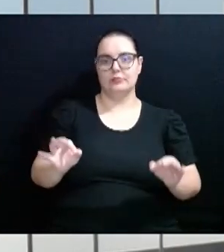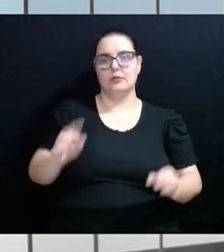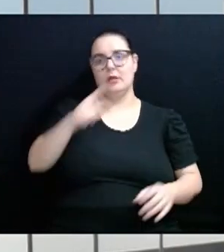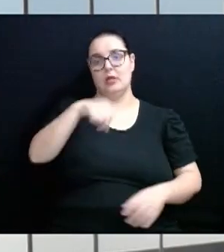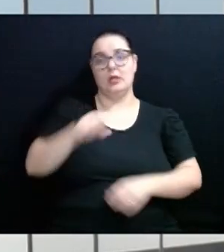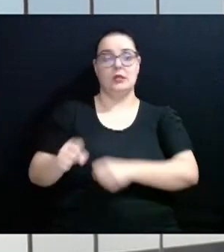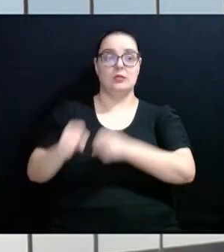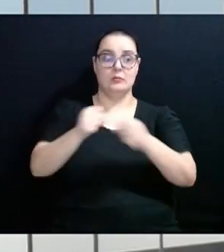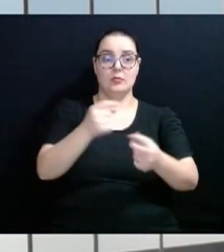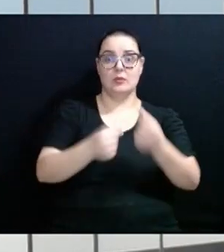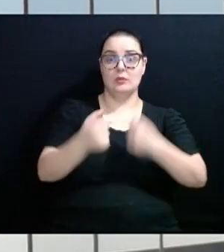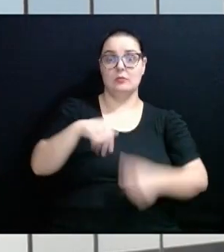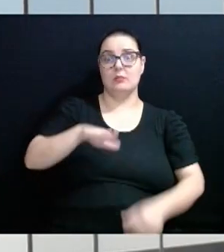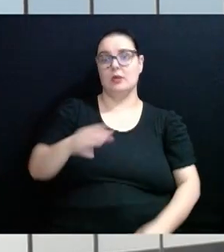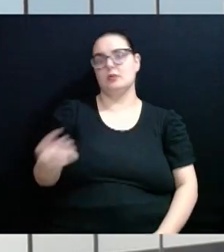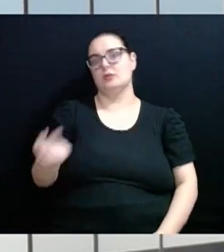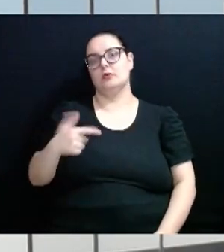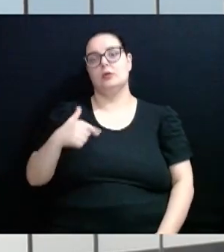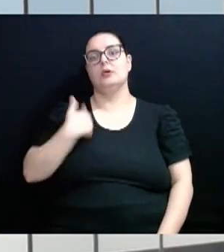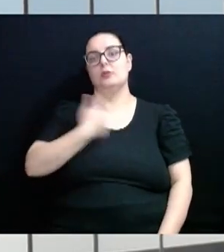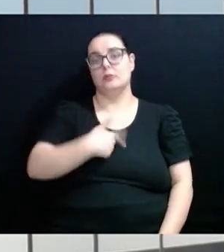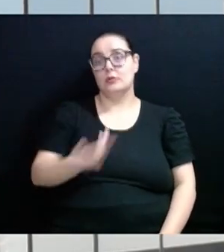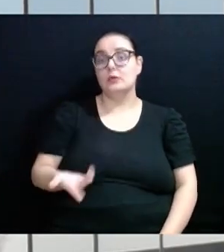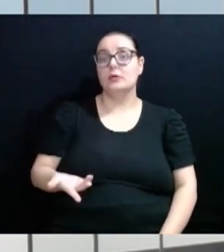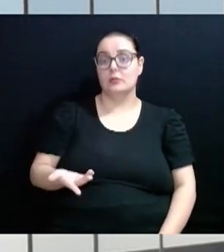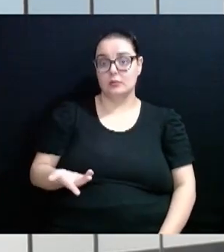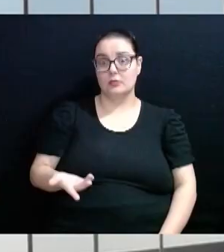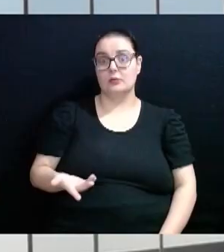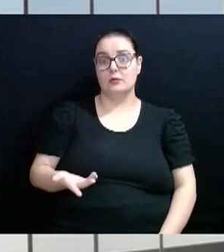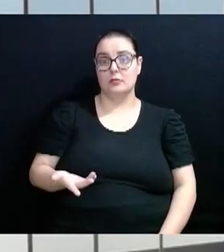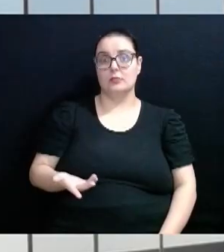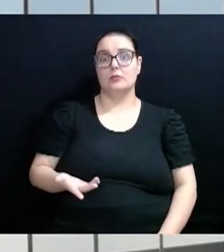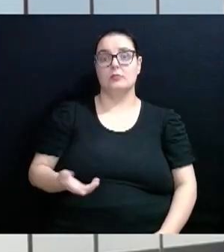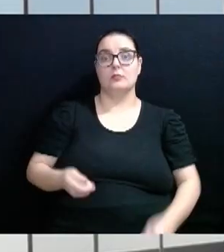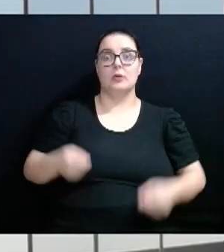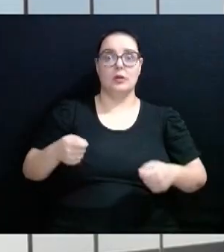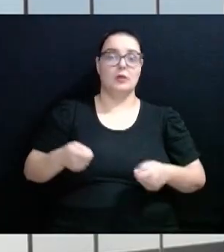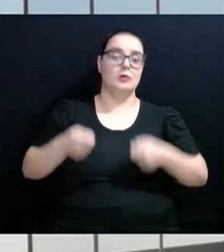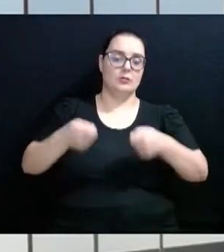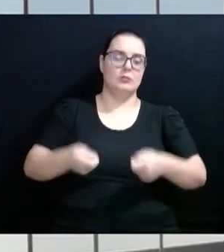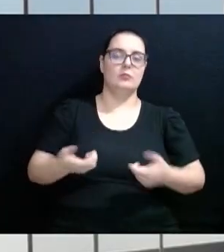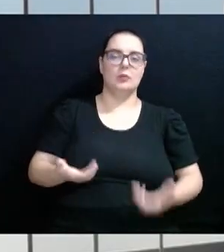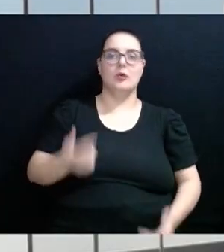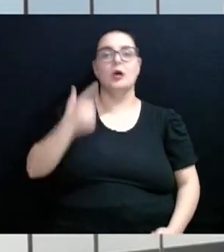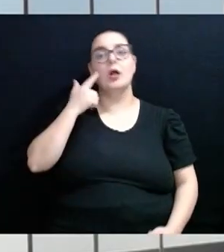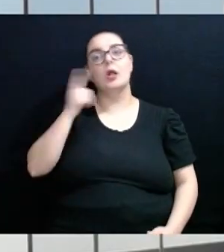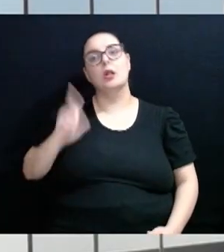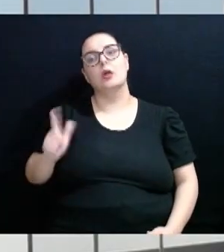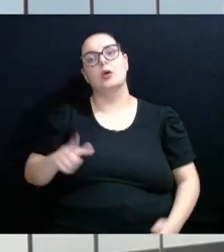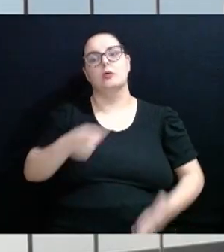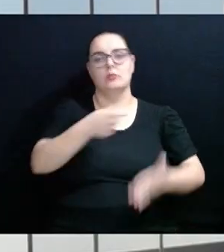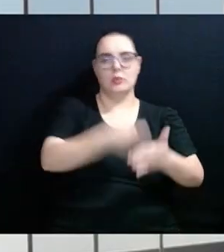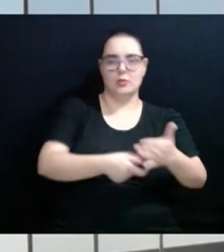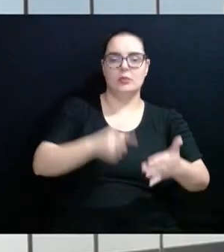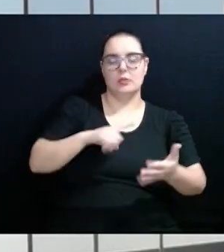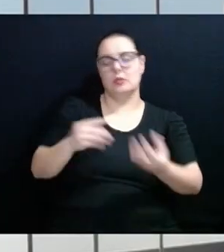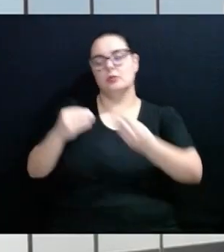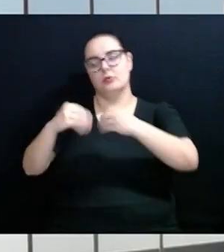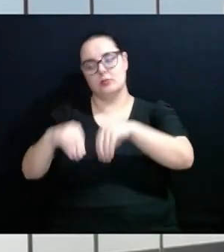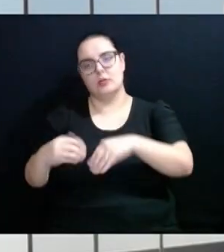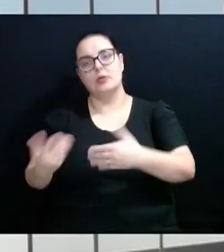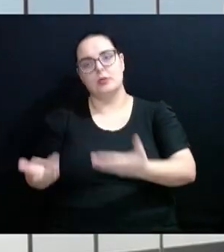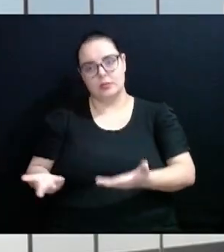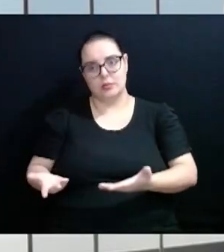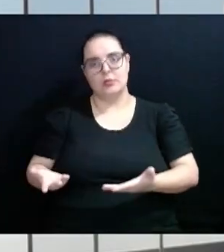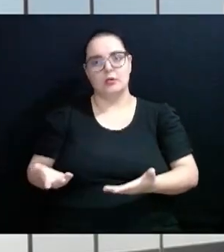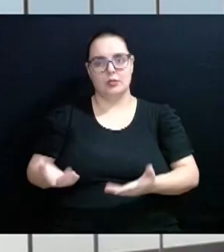do que a gente para impor. Claro que as tarifas causarão prejuízos localizados